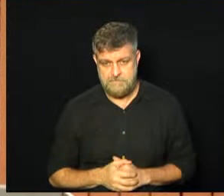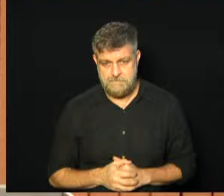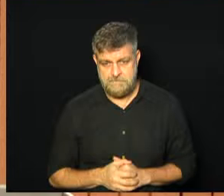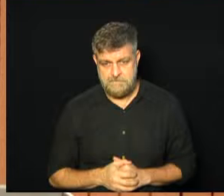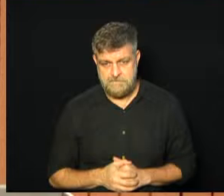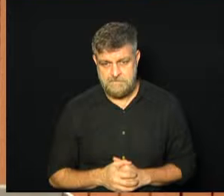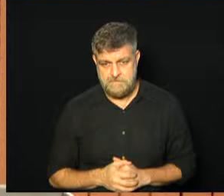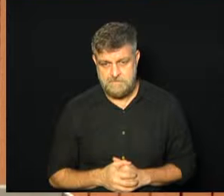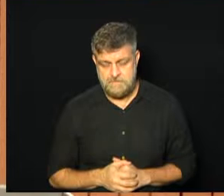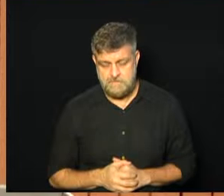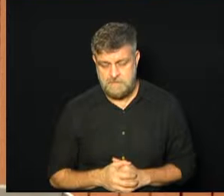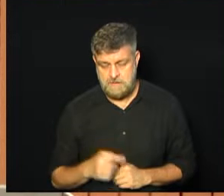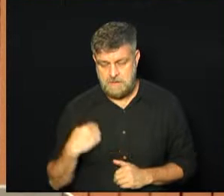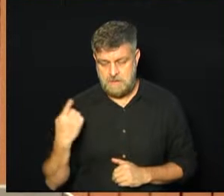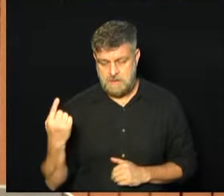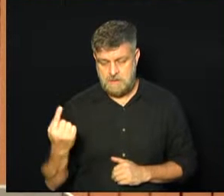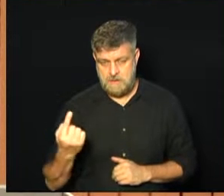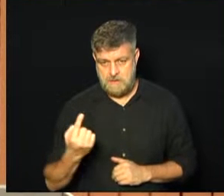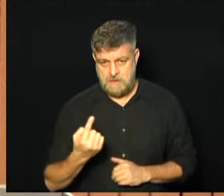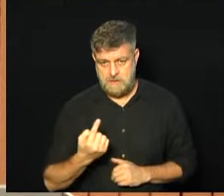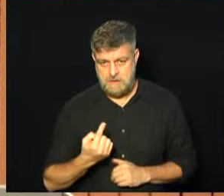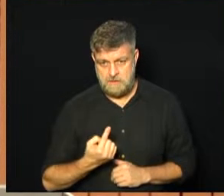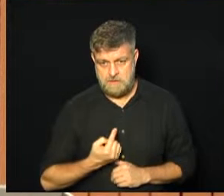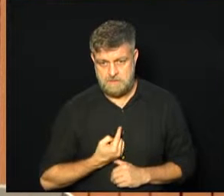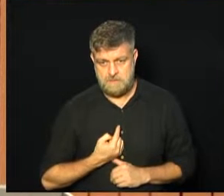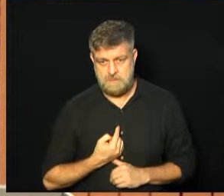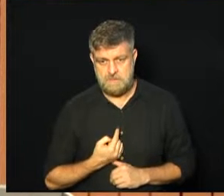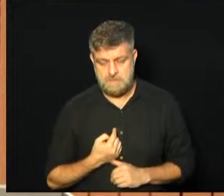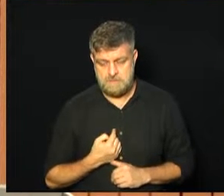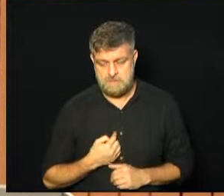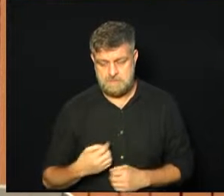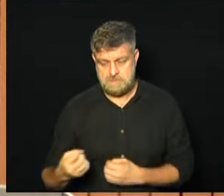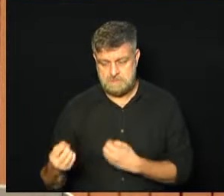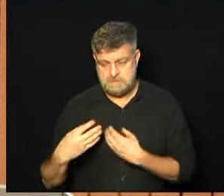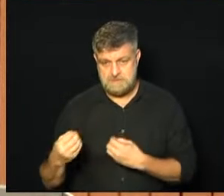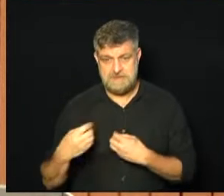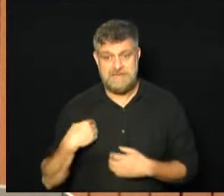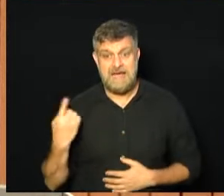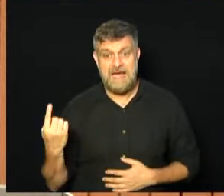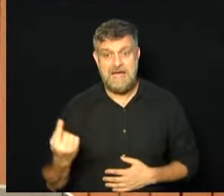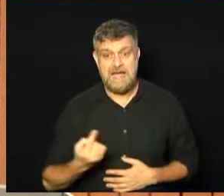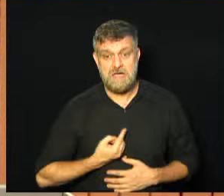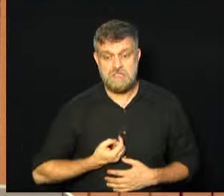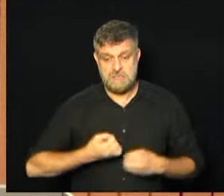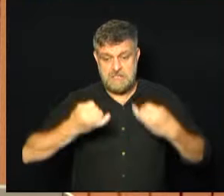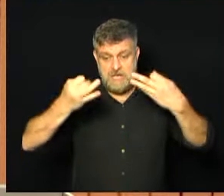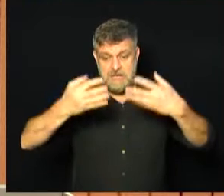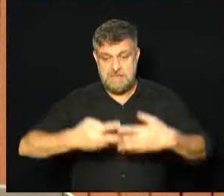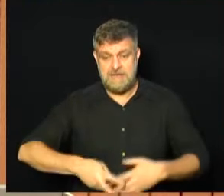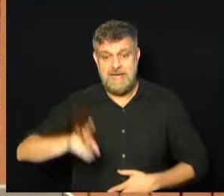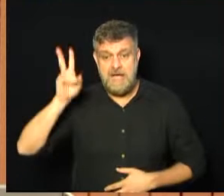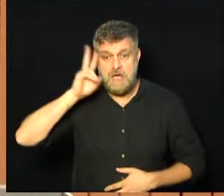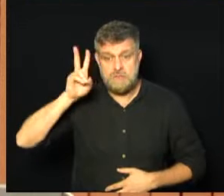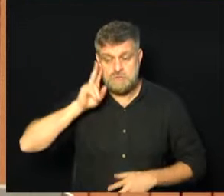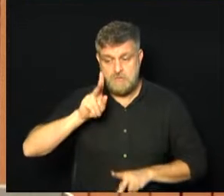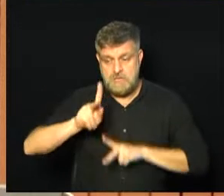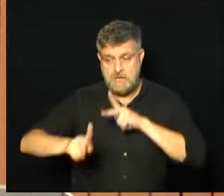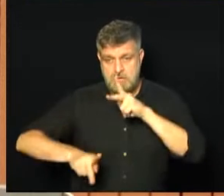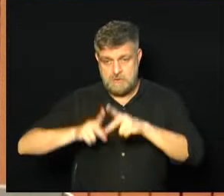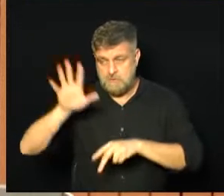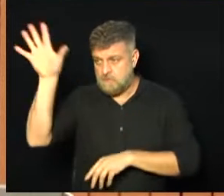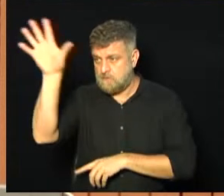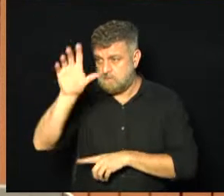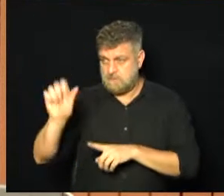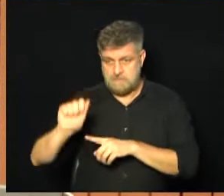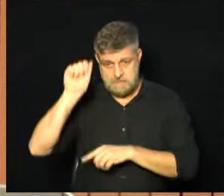conclama a ensinar a história dos povos africanos e indígenas e a